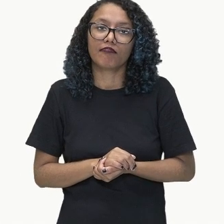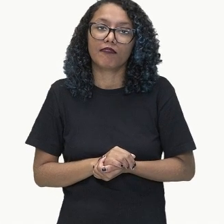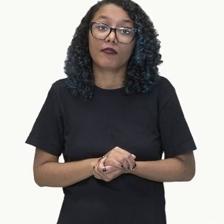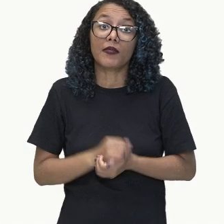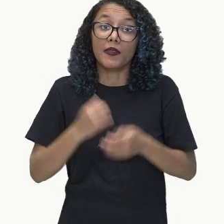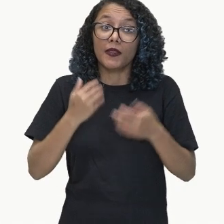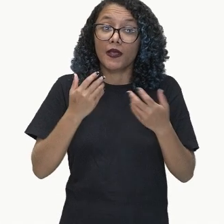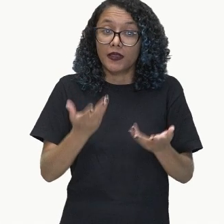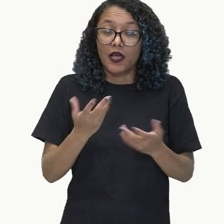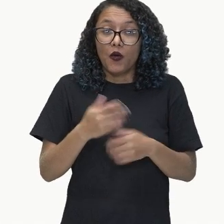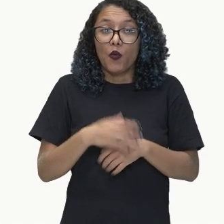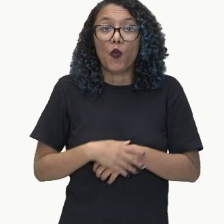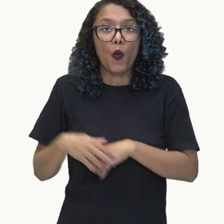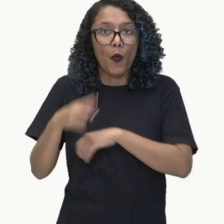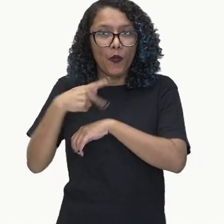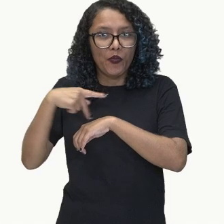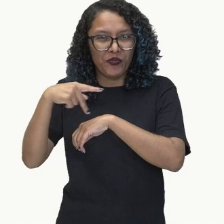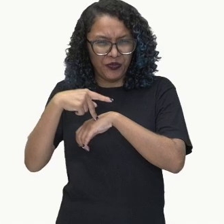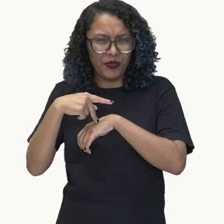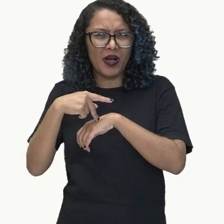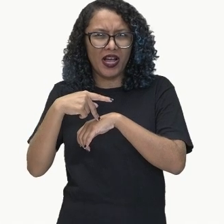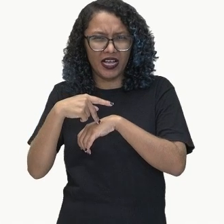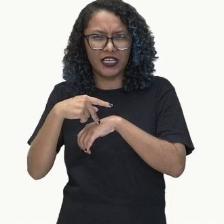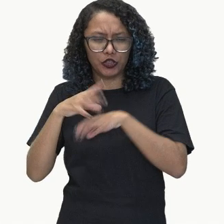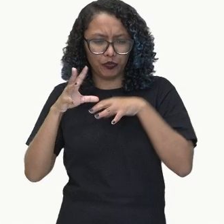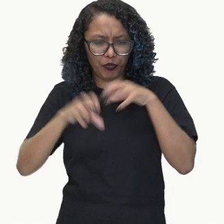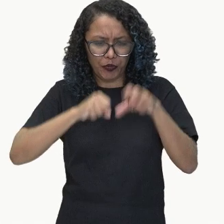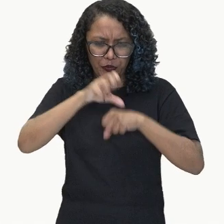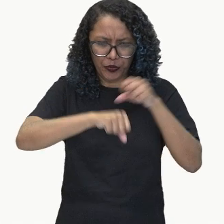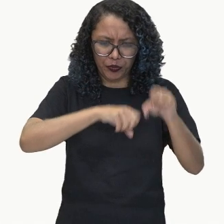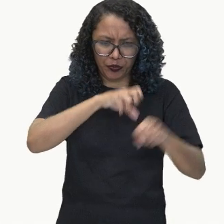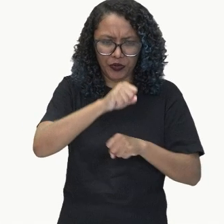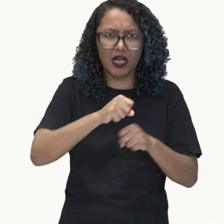que existem na colônia, sejam matérias-primas, como o